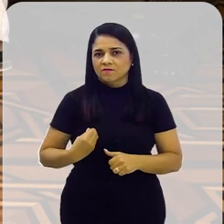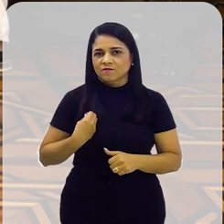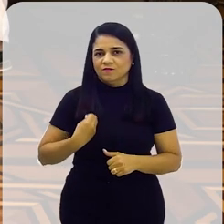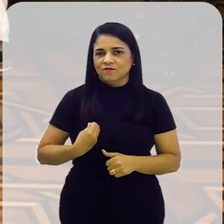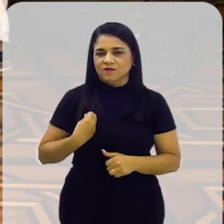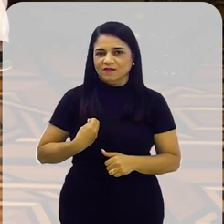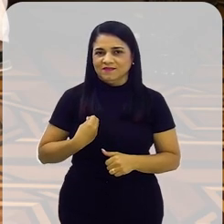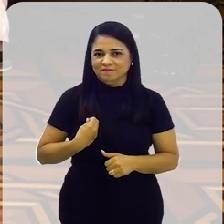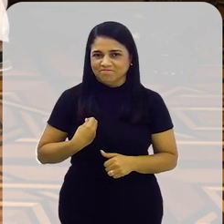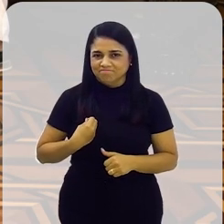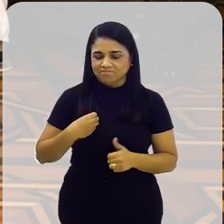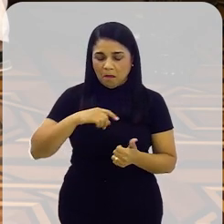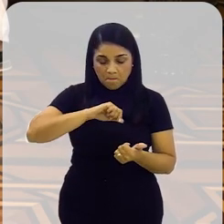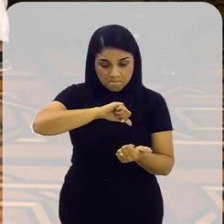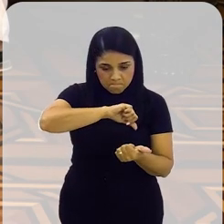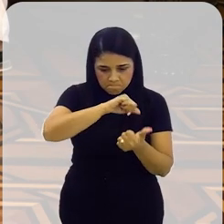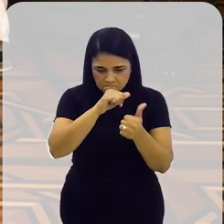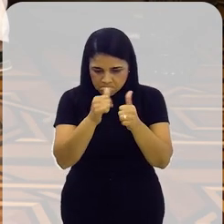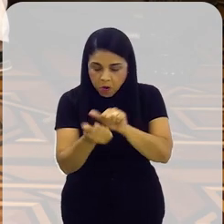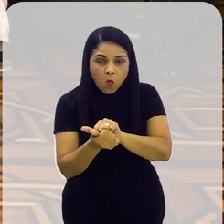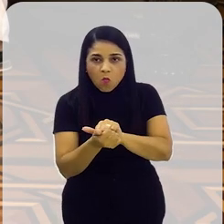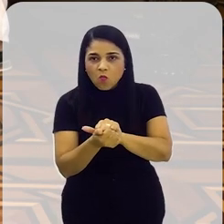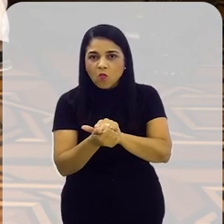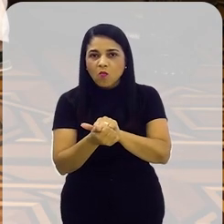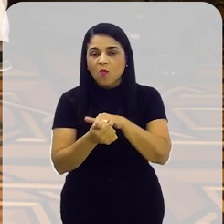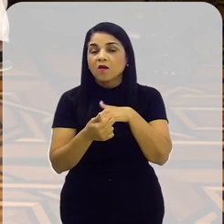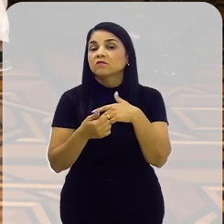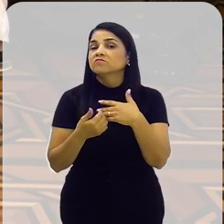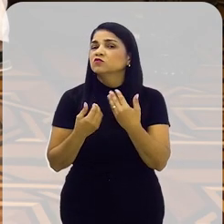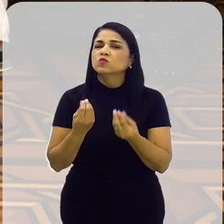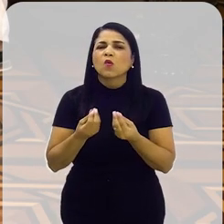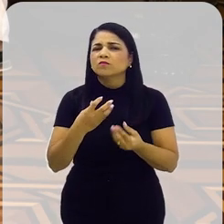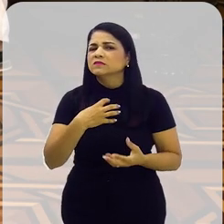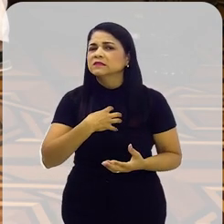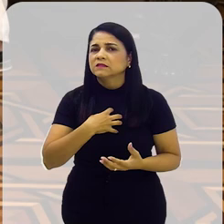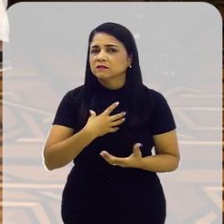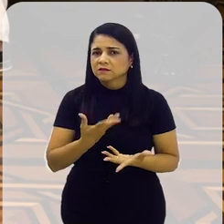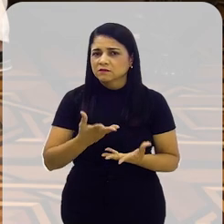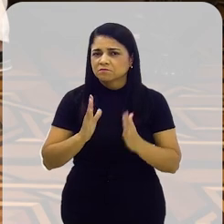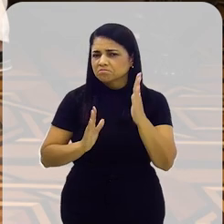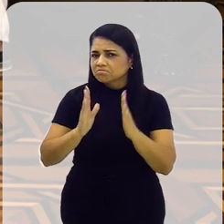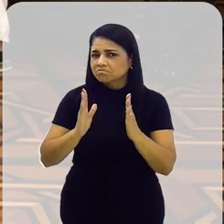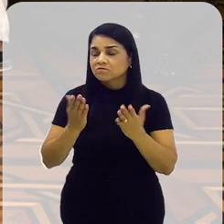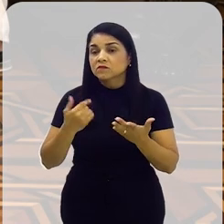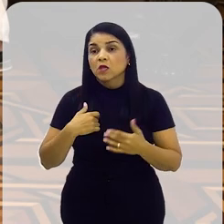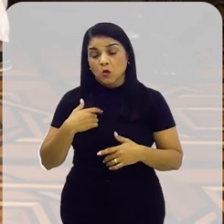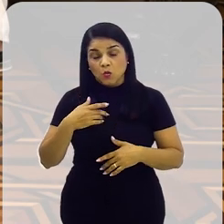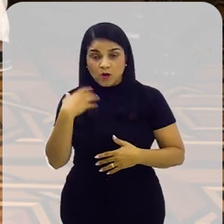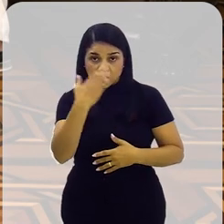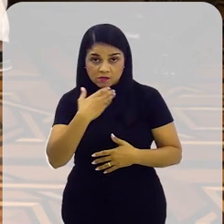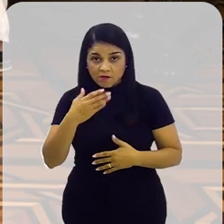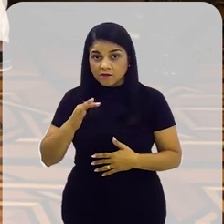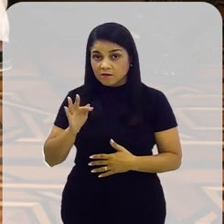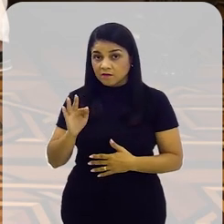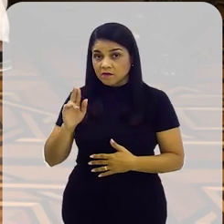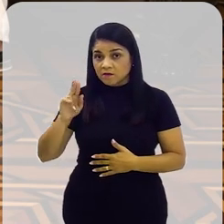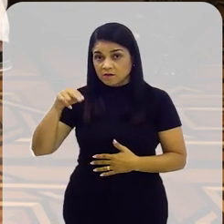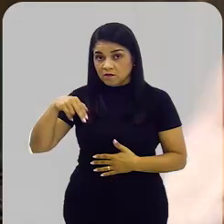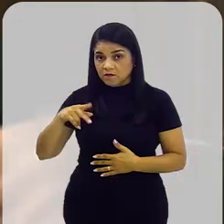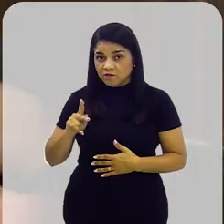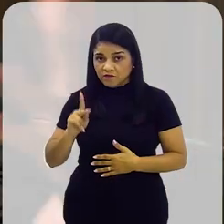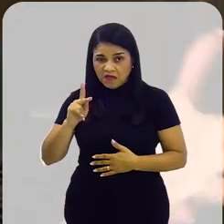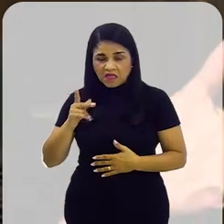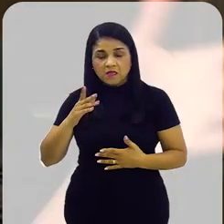minha parabólica para um outro sinal. Como é que foi isso? Bom, eu cantava funk, né? Uhum. Sempre um